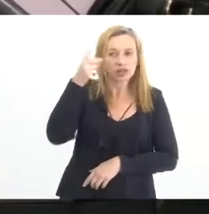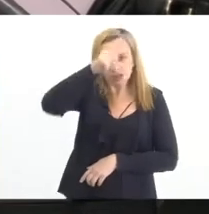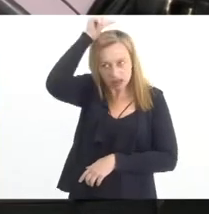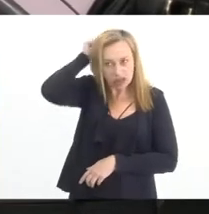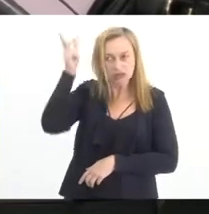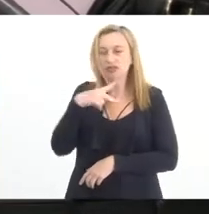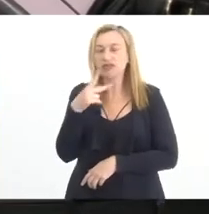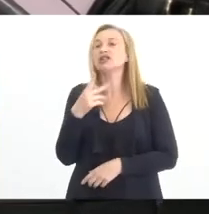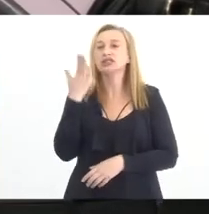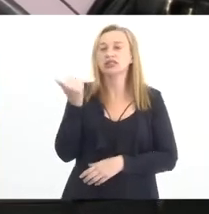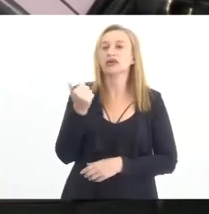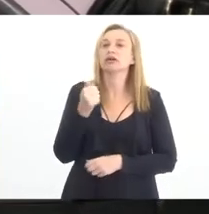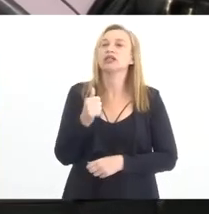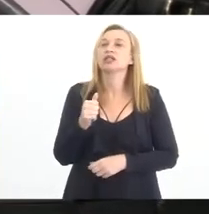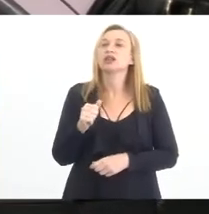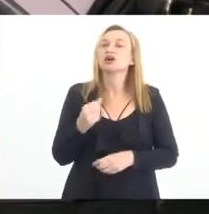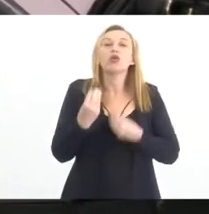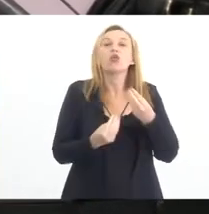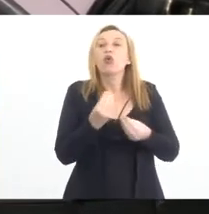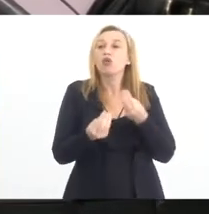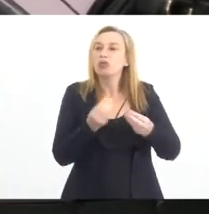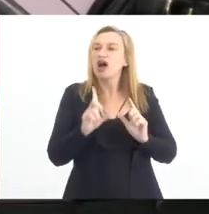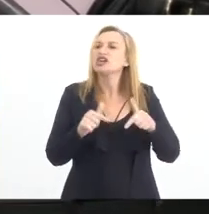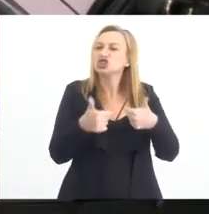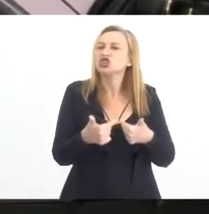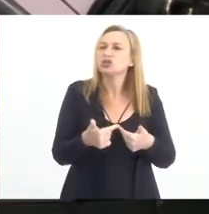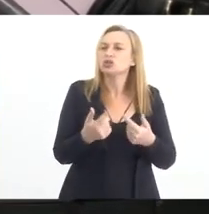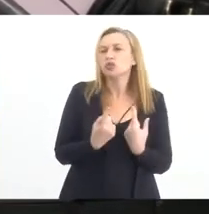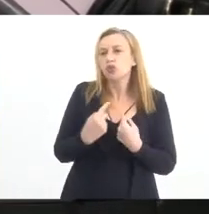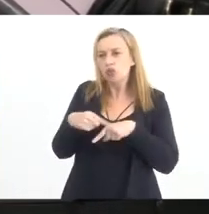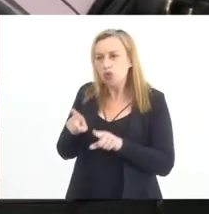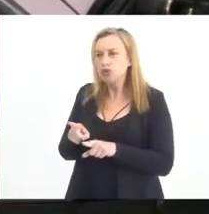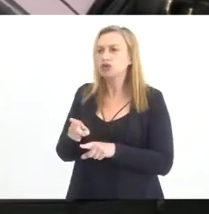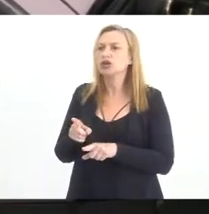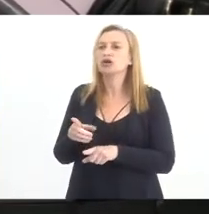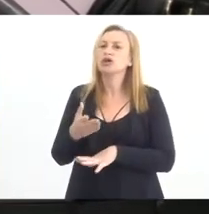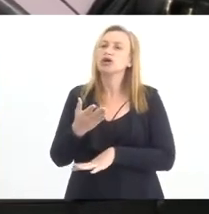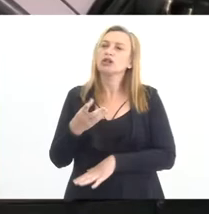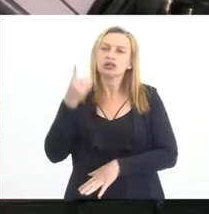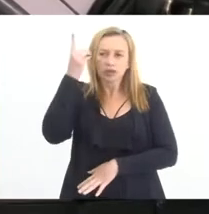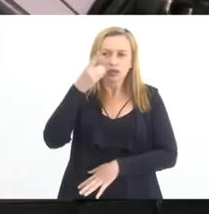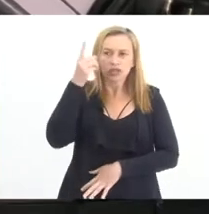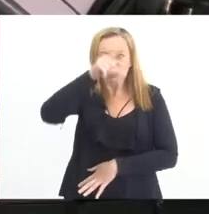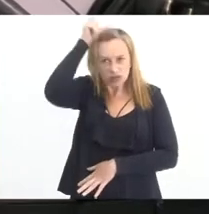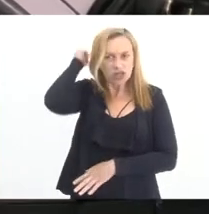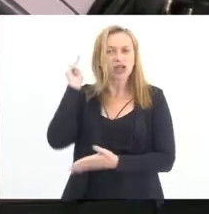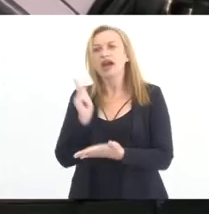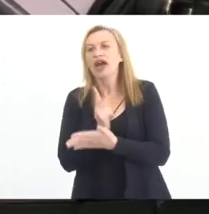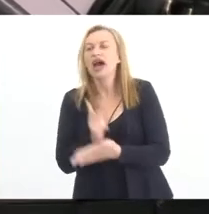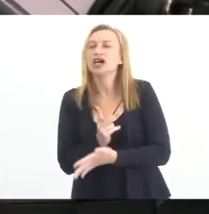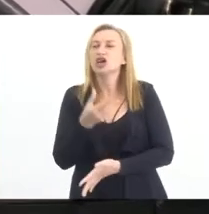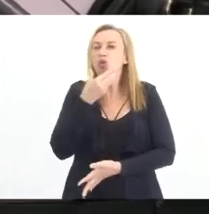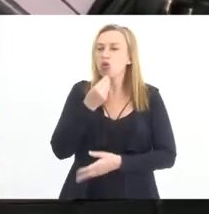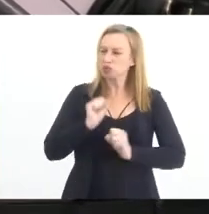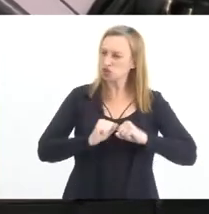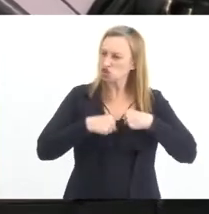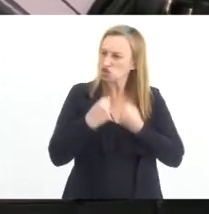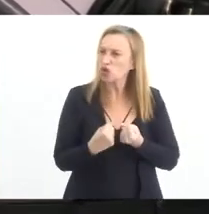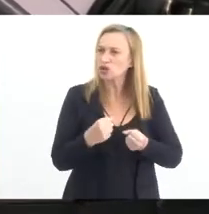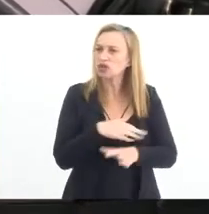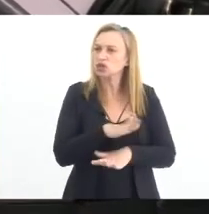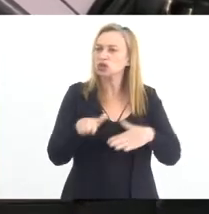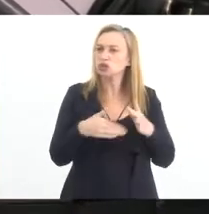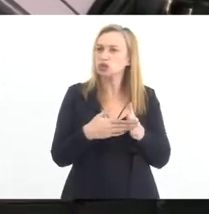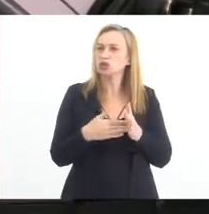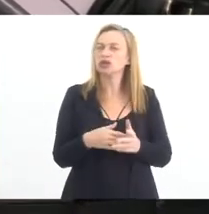discursando, sabe disso. Da forma que foi feita a fala em relação ao deputado dos Paulo. É inadmissível. Um homem que se dedica totalmente